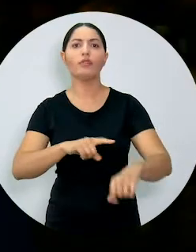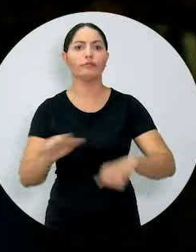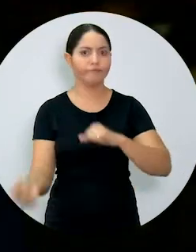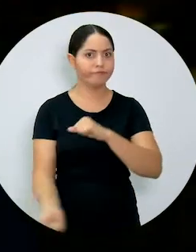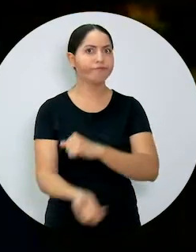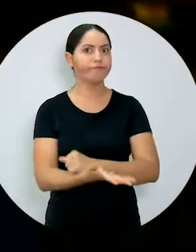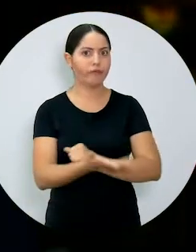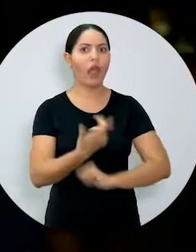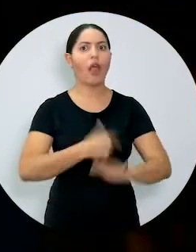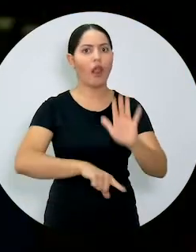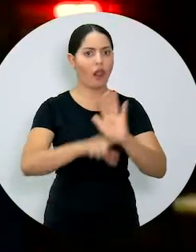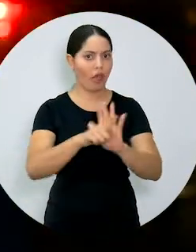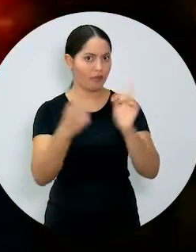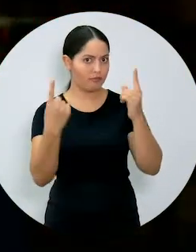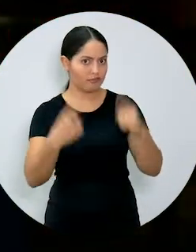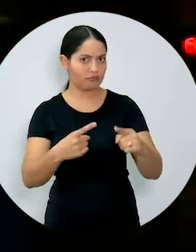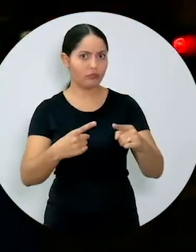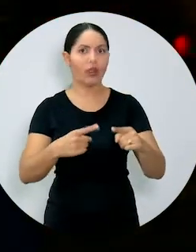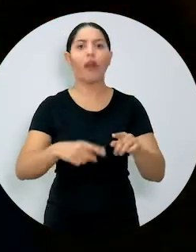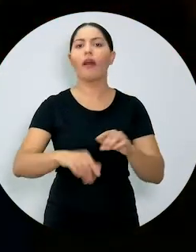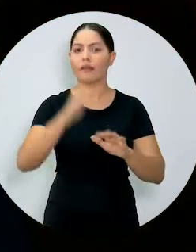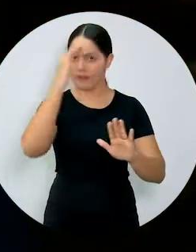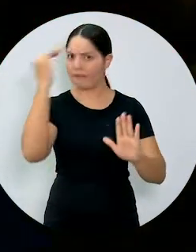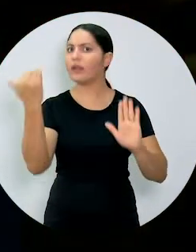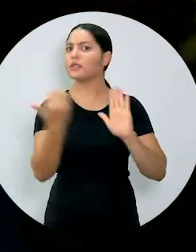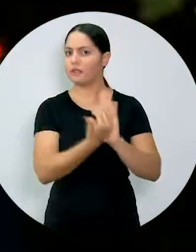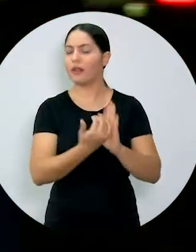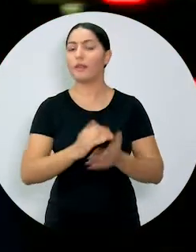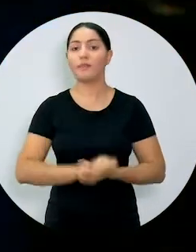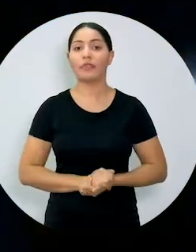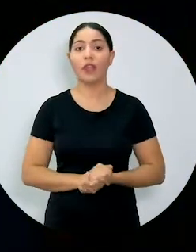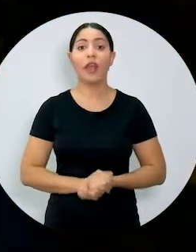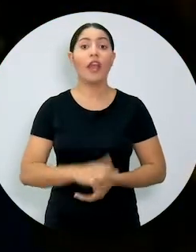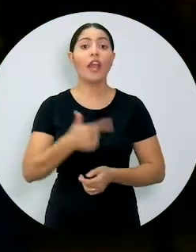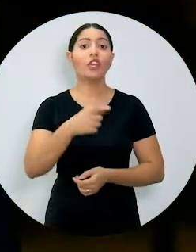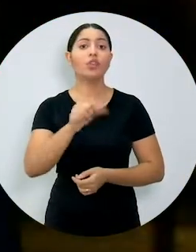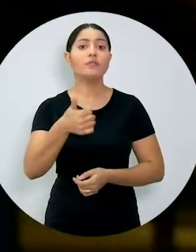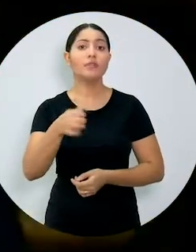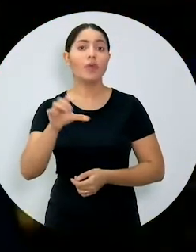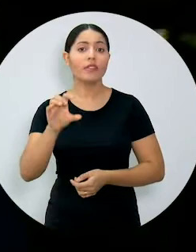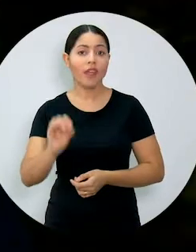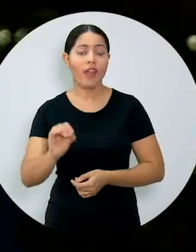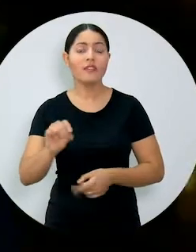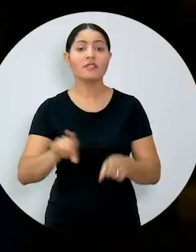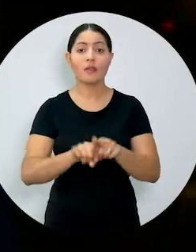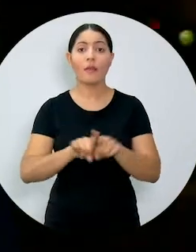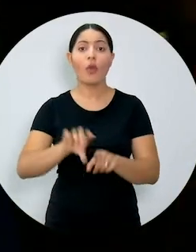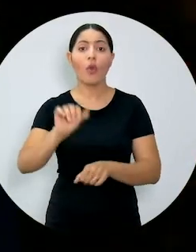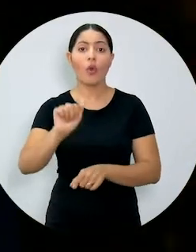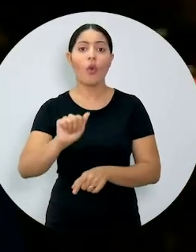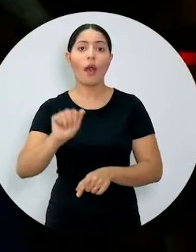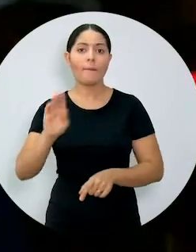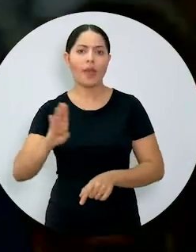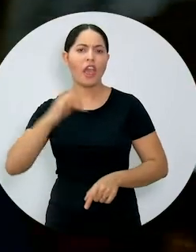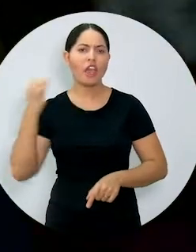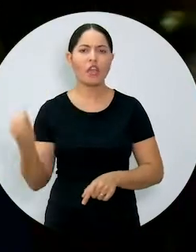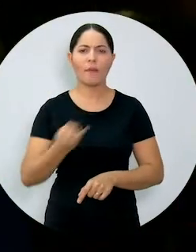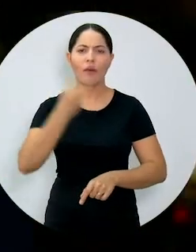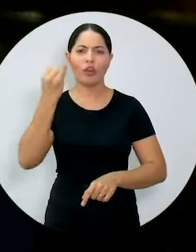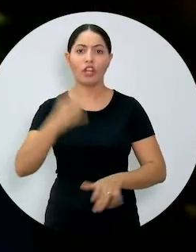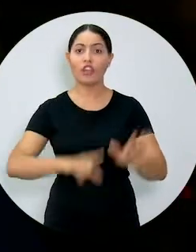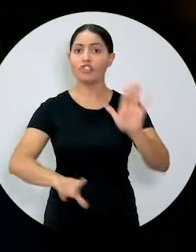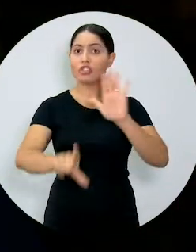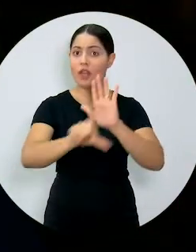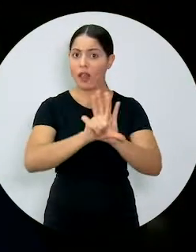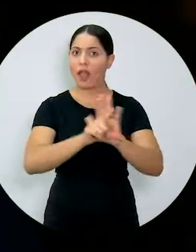ilegal. Entrando na história recente, em 2010, a Ordem teve um papel fundamental na lei da ficha limpa. Em